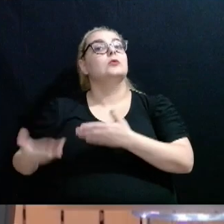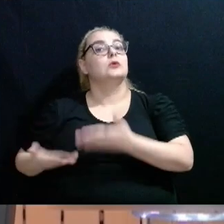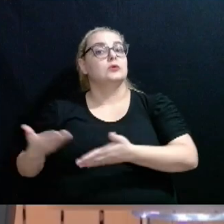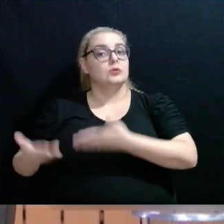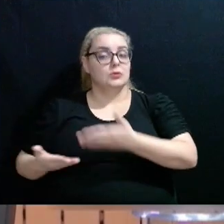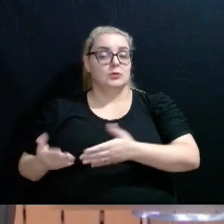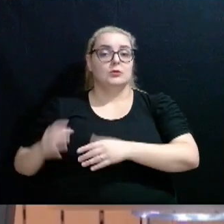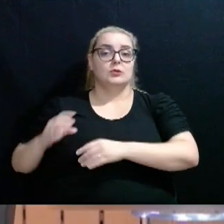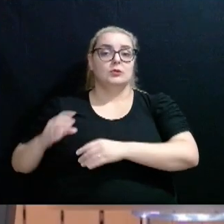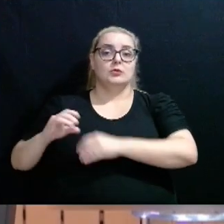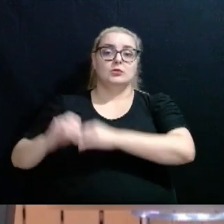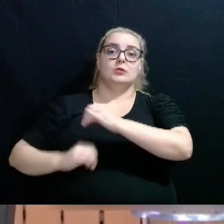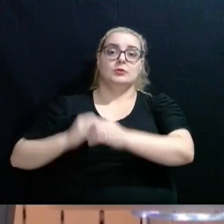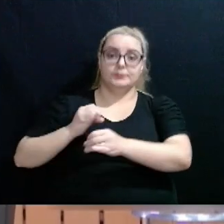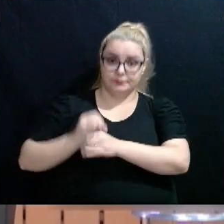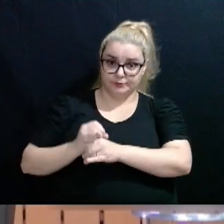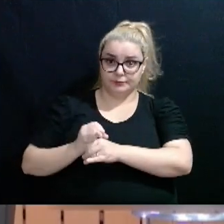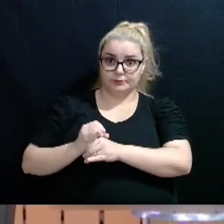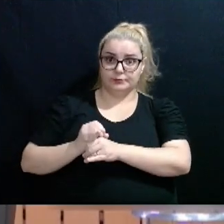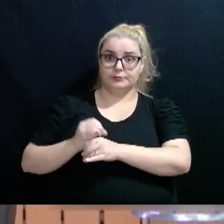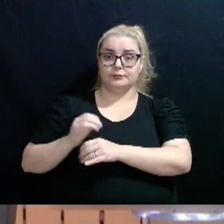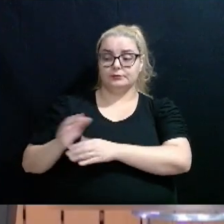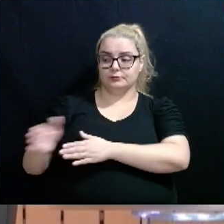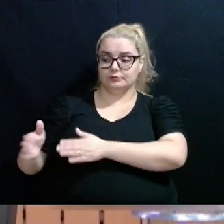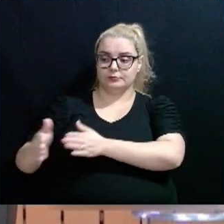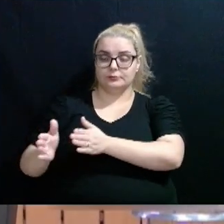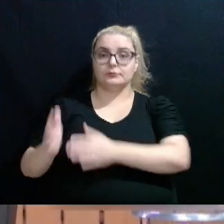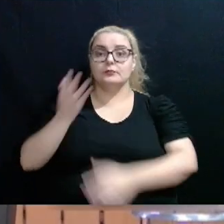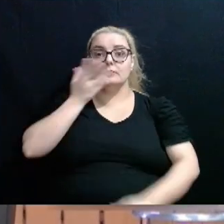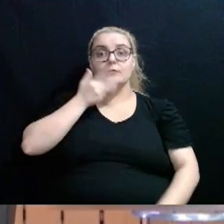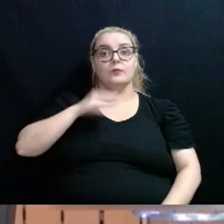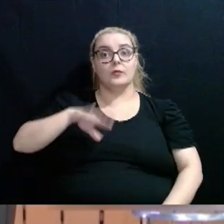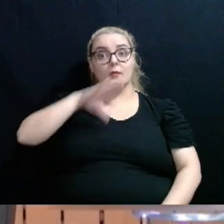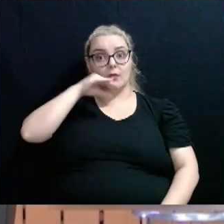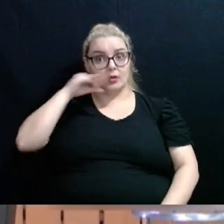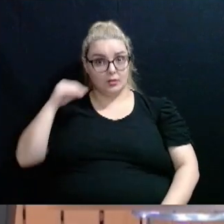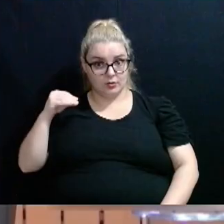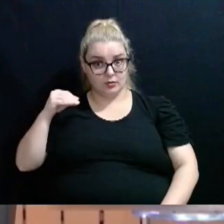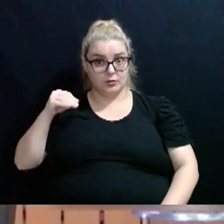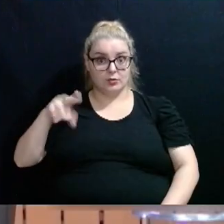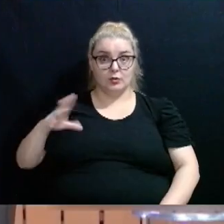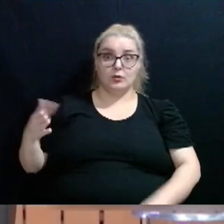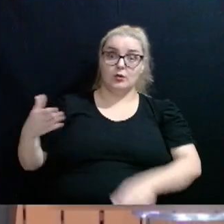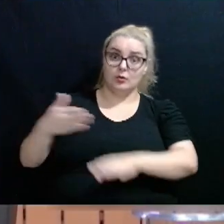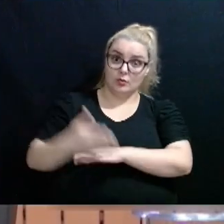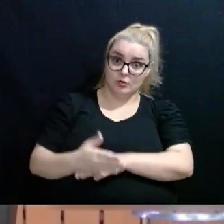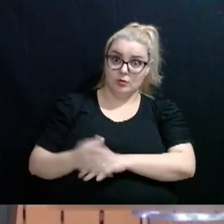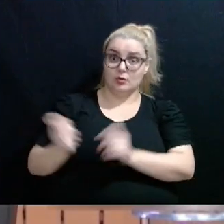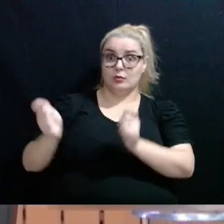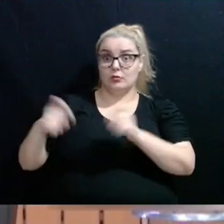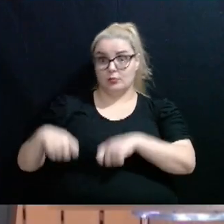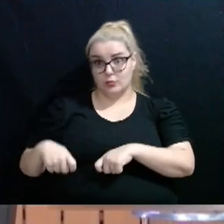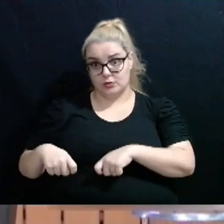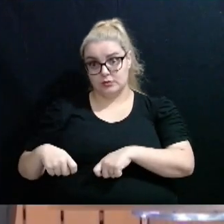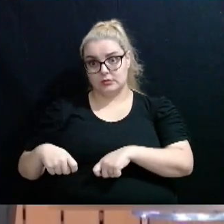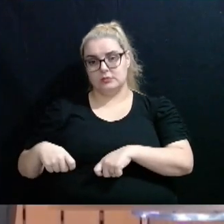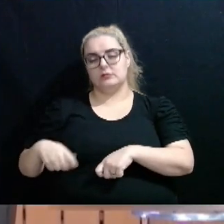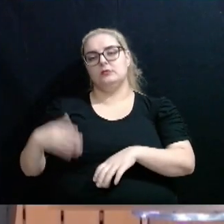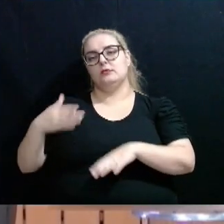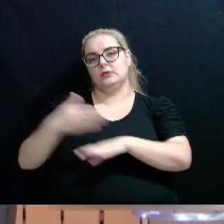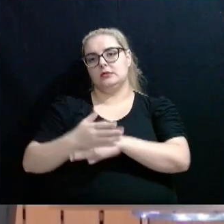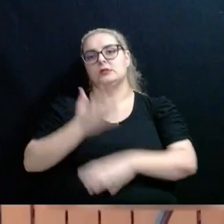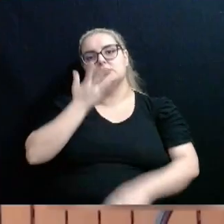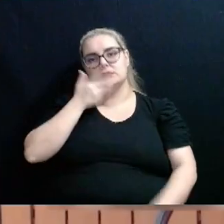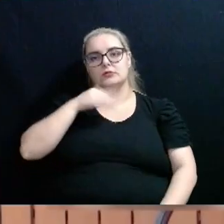internet direcionados a crianças e adolescentes ou de acesso provável por crianças e adolescentes que agora vão precisar se adequar